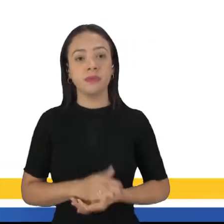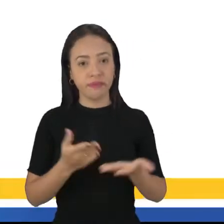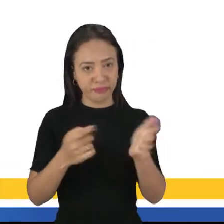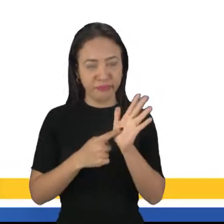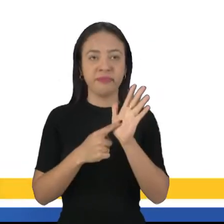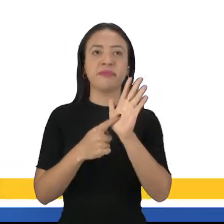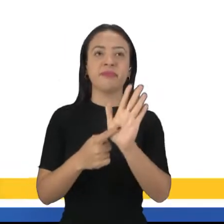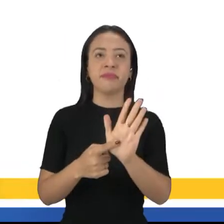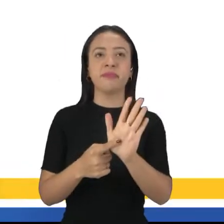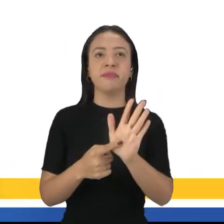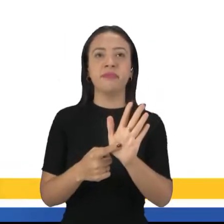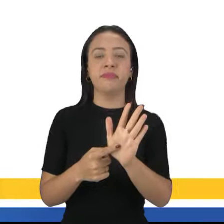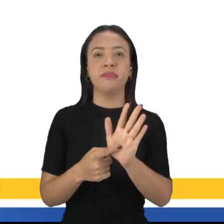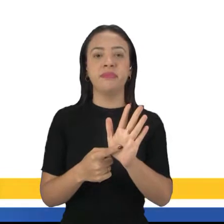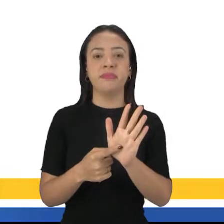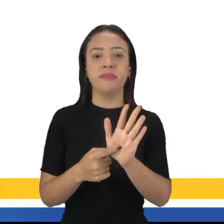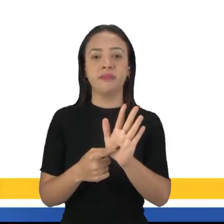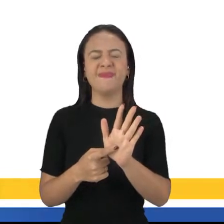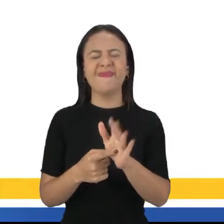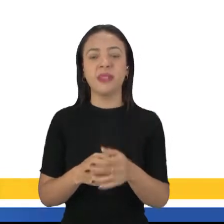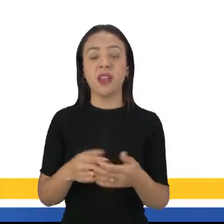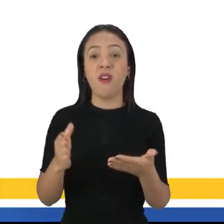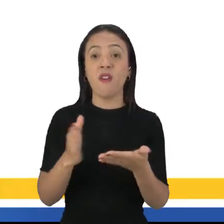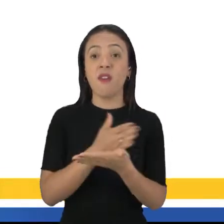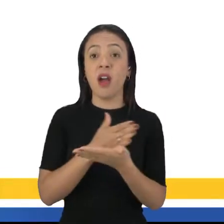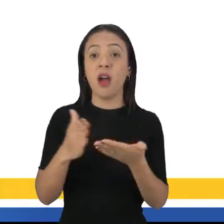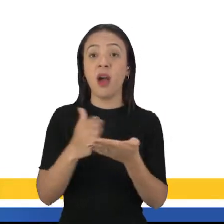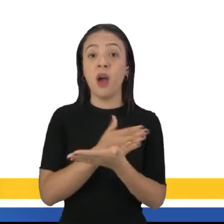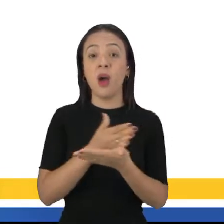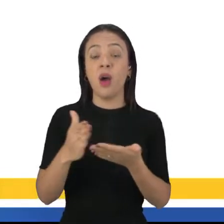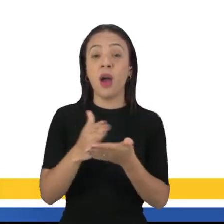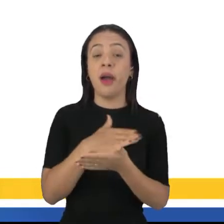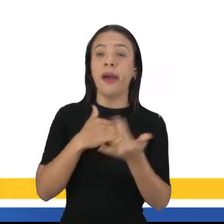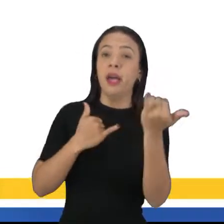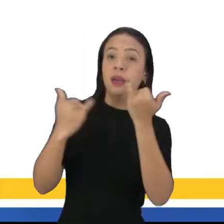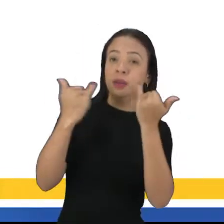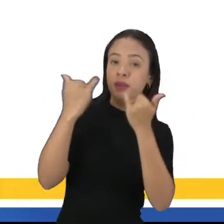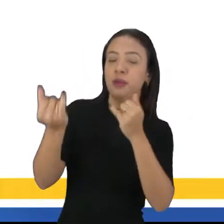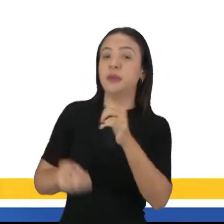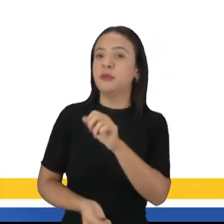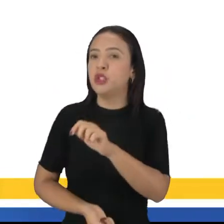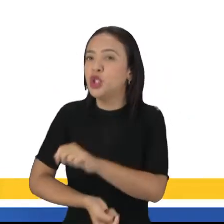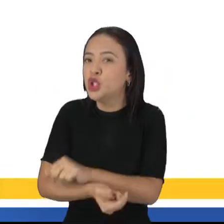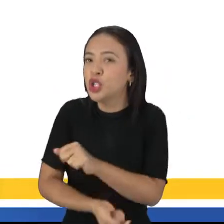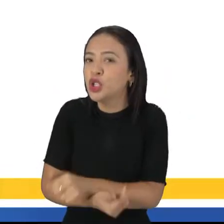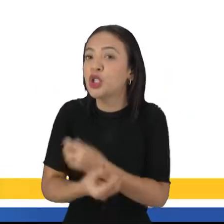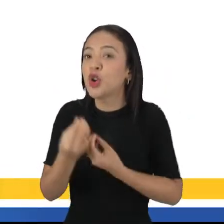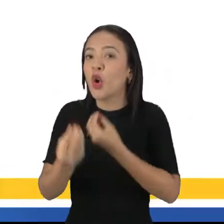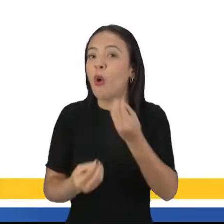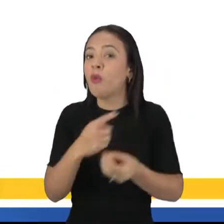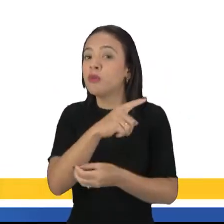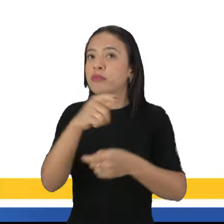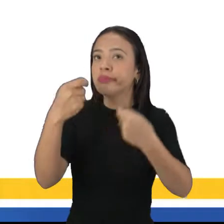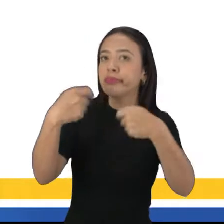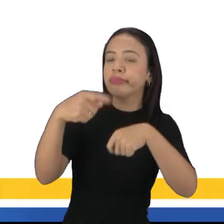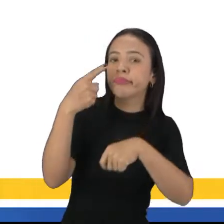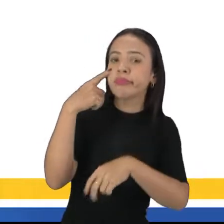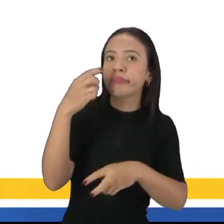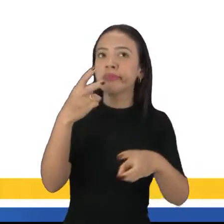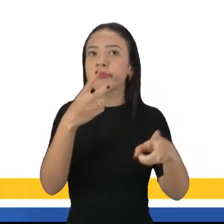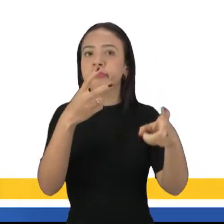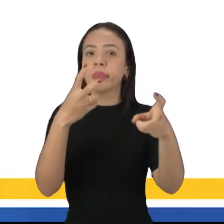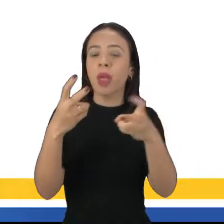eu trouxe para vocês? Umas dicas muito interessantes sobre como você deve olhar,